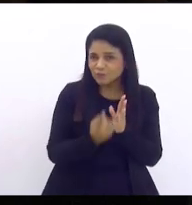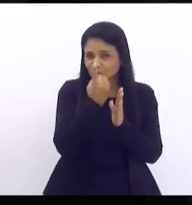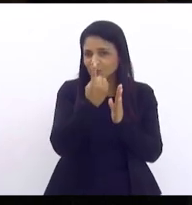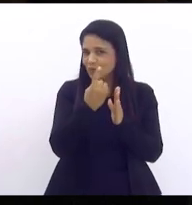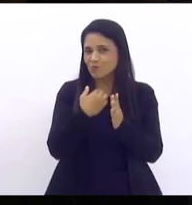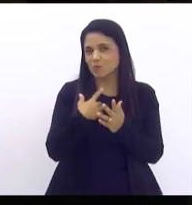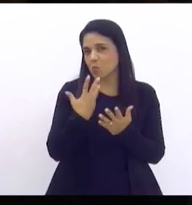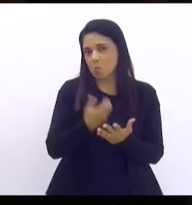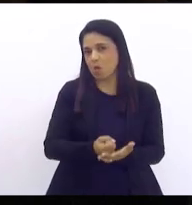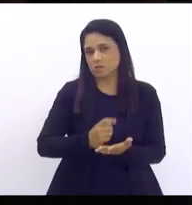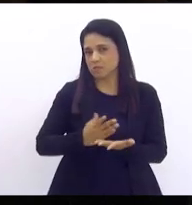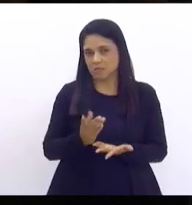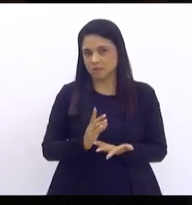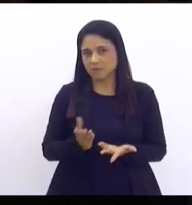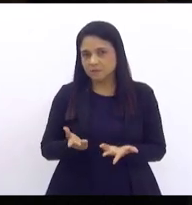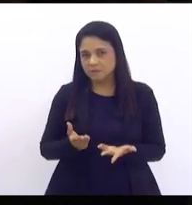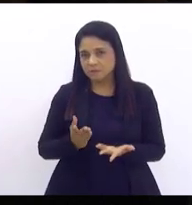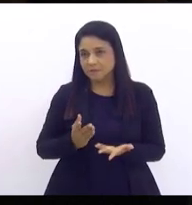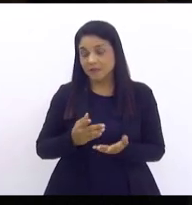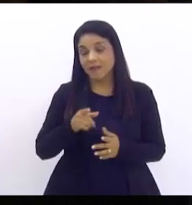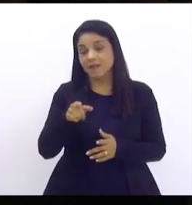até antecipado.